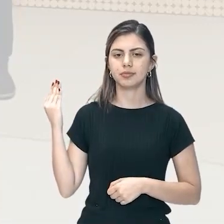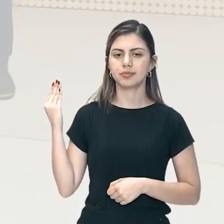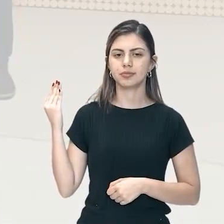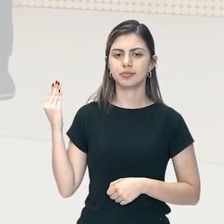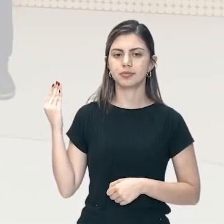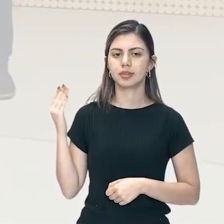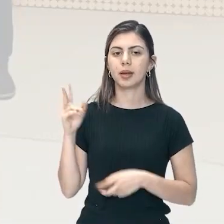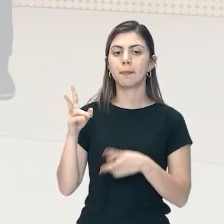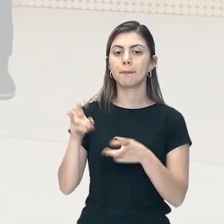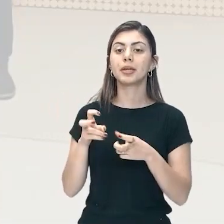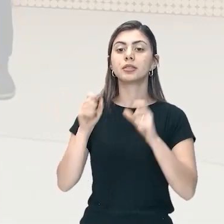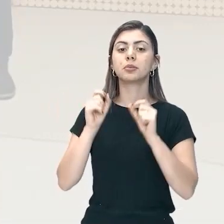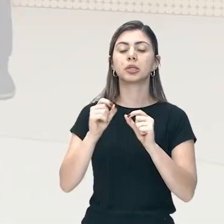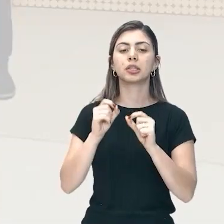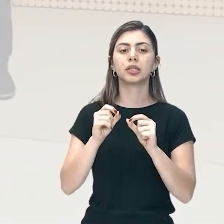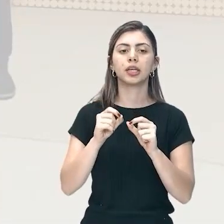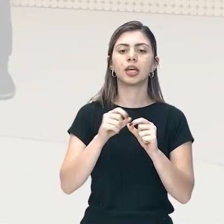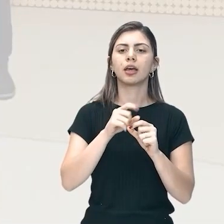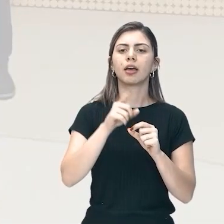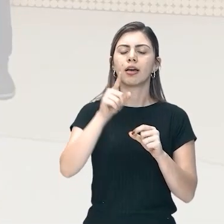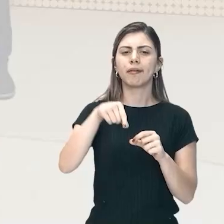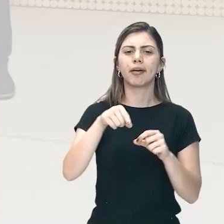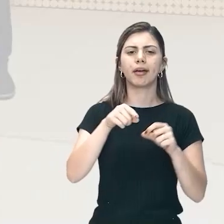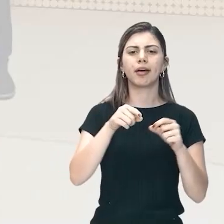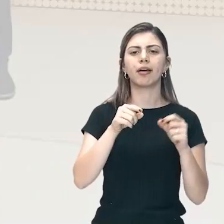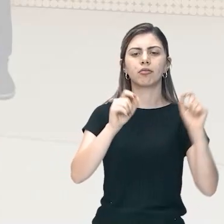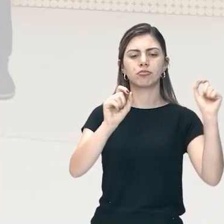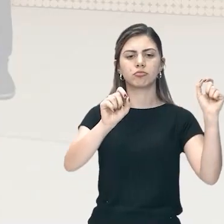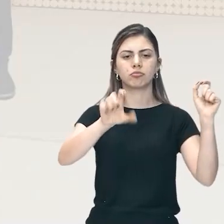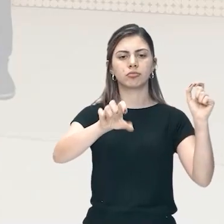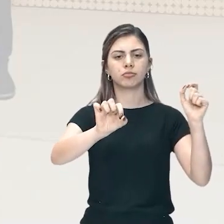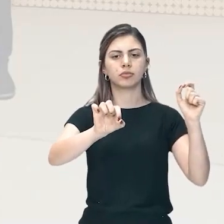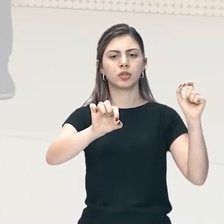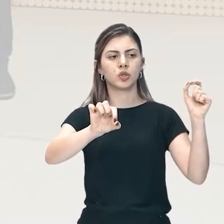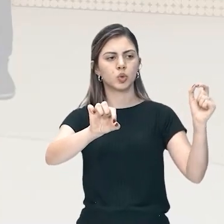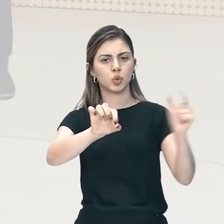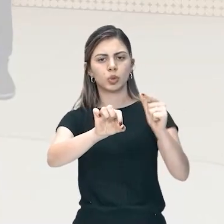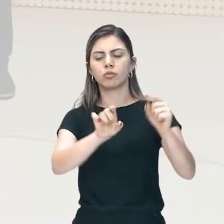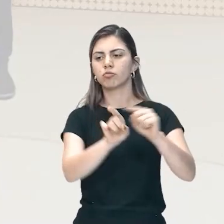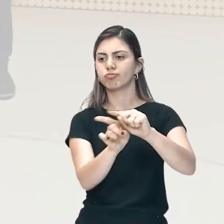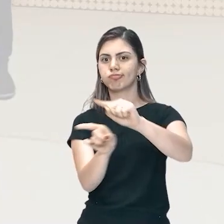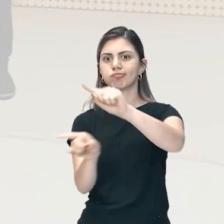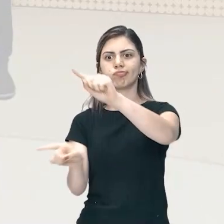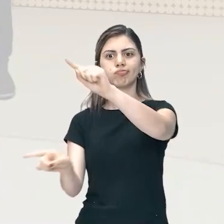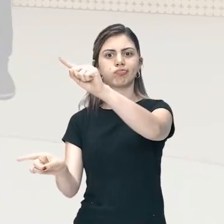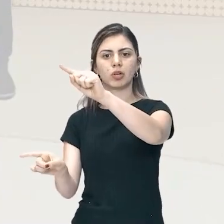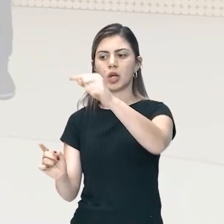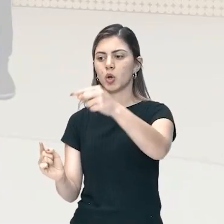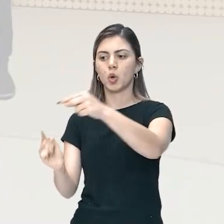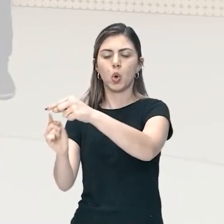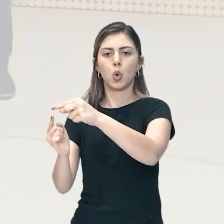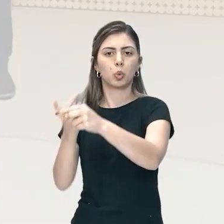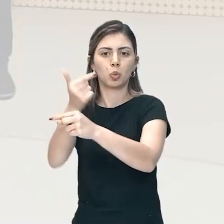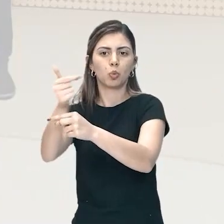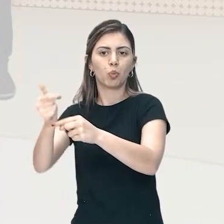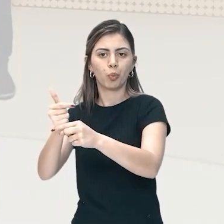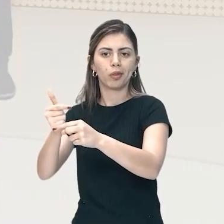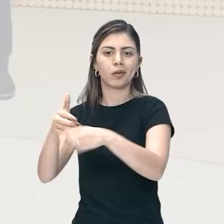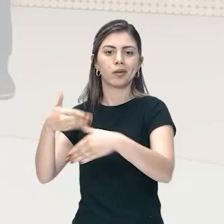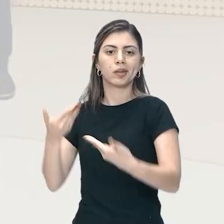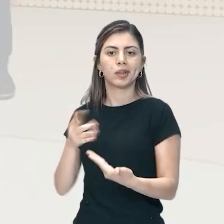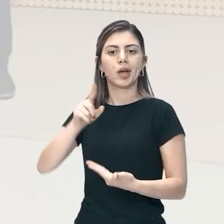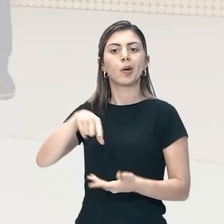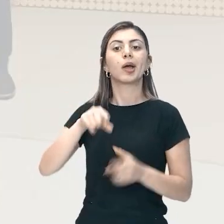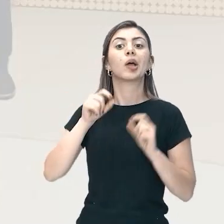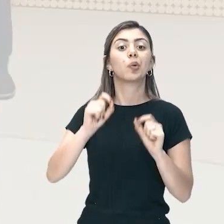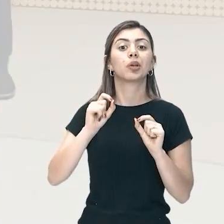esse raio de luz, eles já não se cruzam mais lá do outro lado. Eles não se cruzam lá do outro lado. E aí eu tenho uma formação daquilo que eu chamo